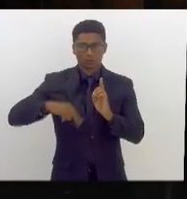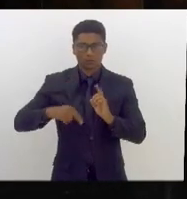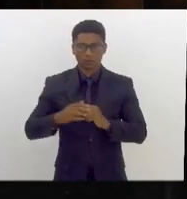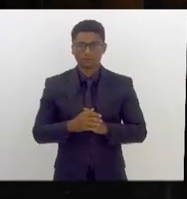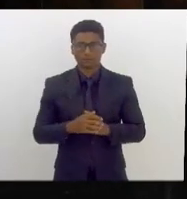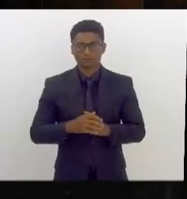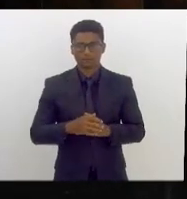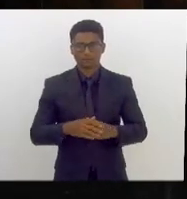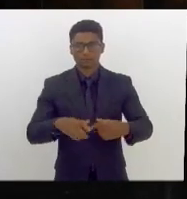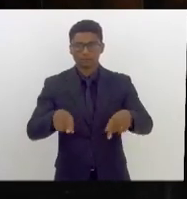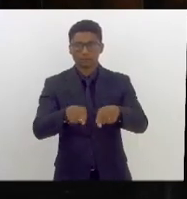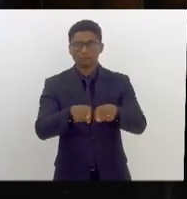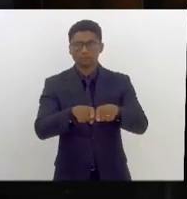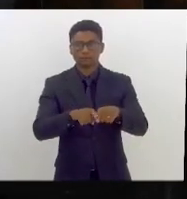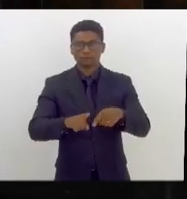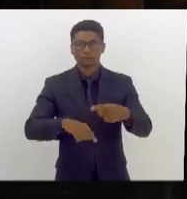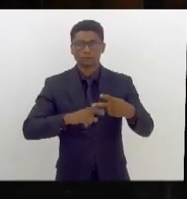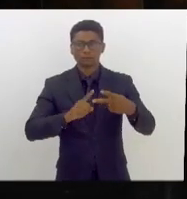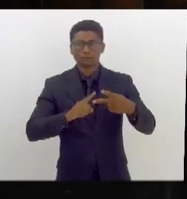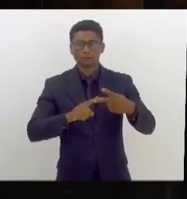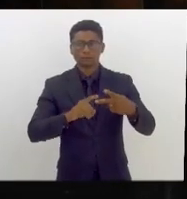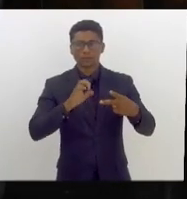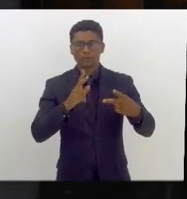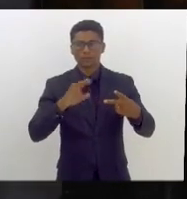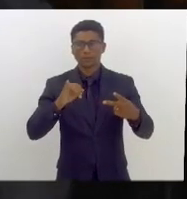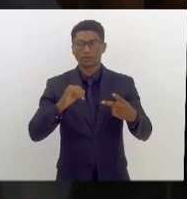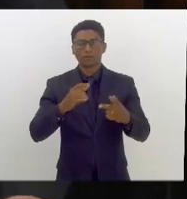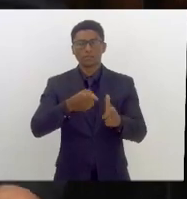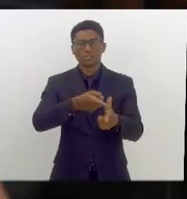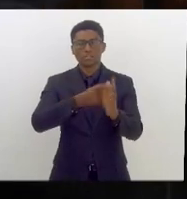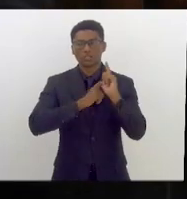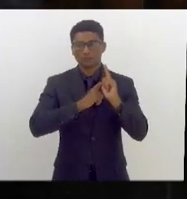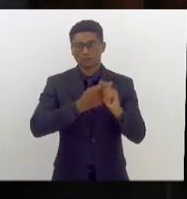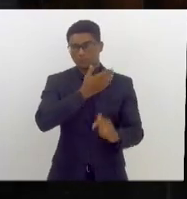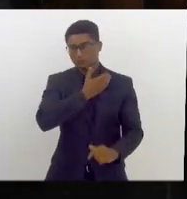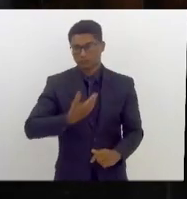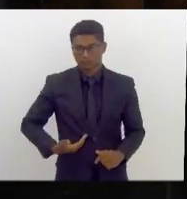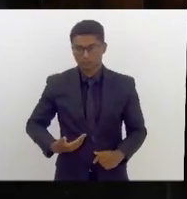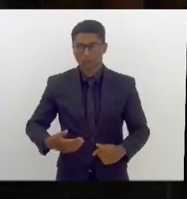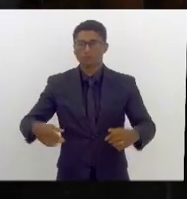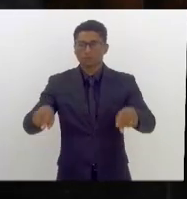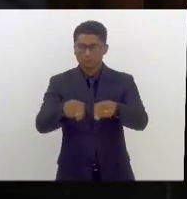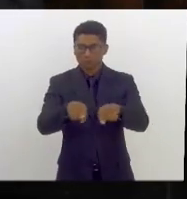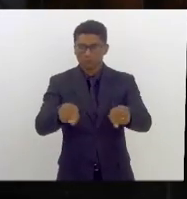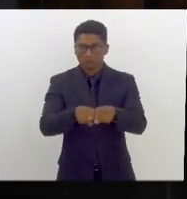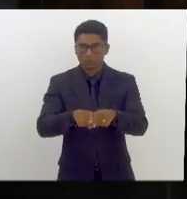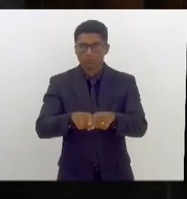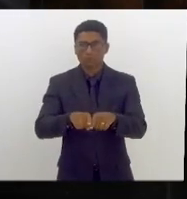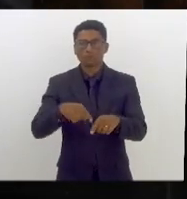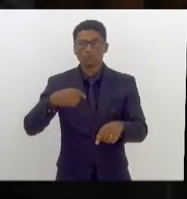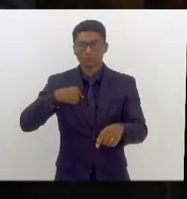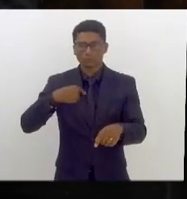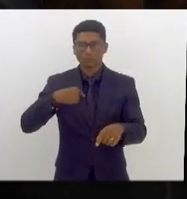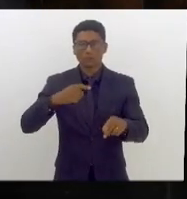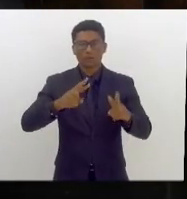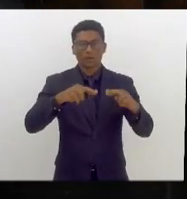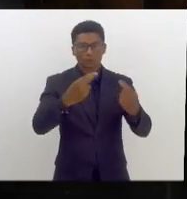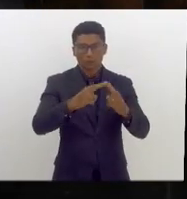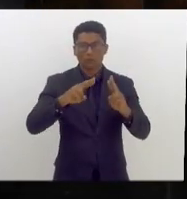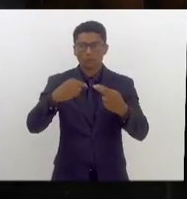e o relatório da CPI da dívida pública, da qual eu participei da primeira à última sessão de